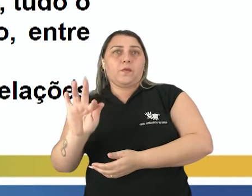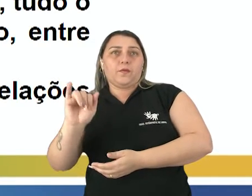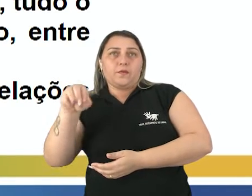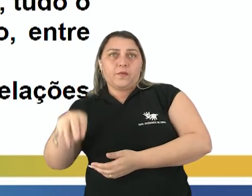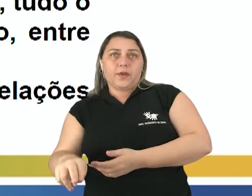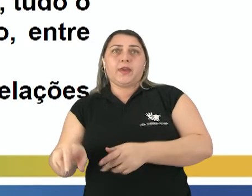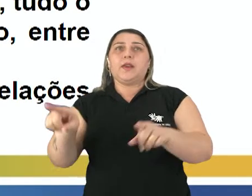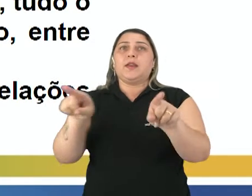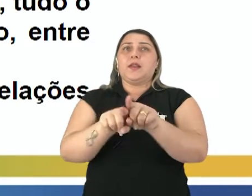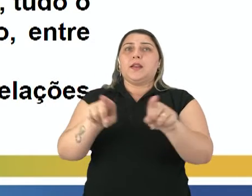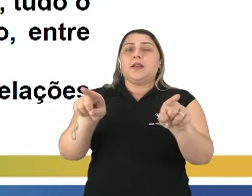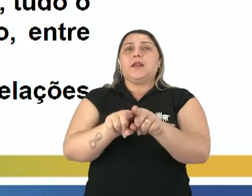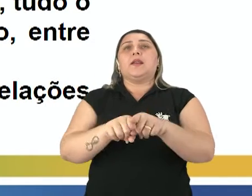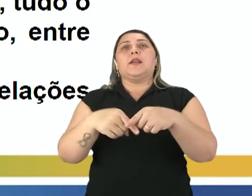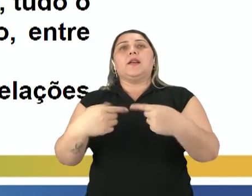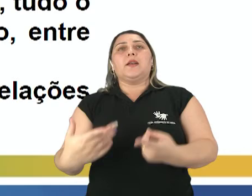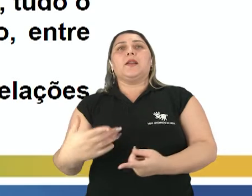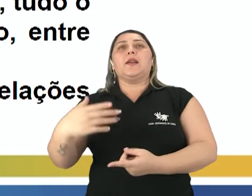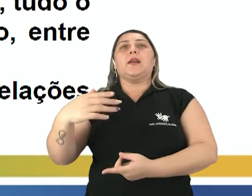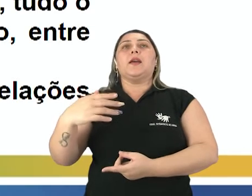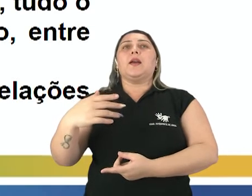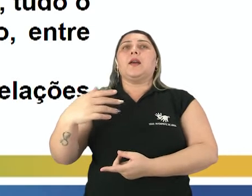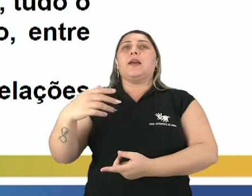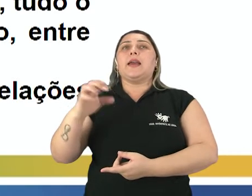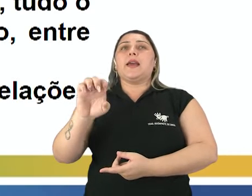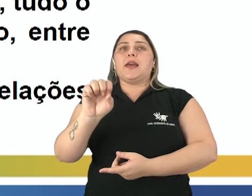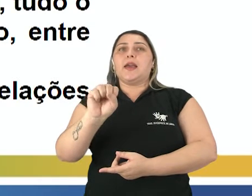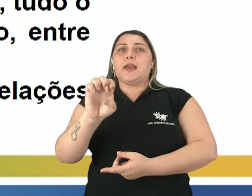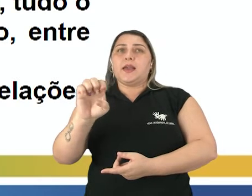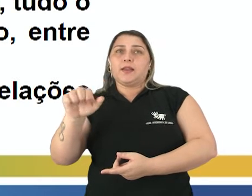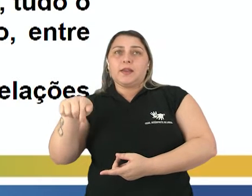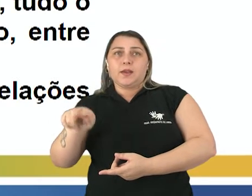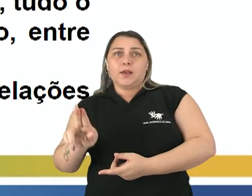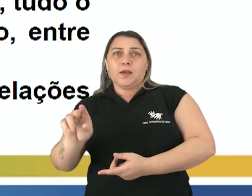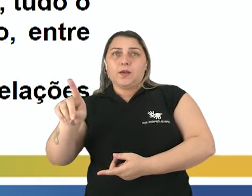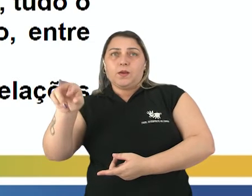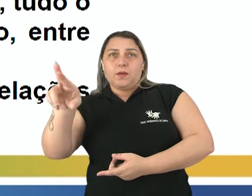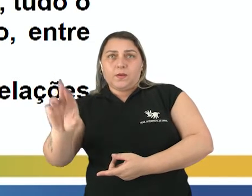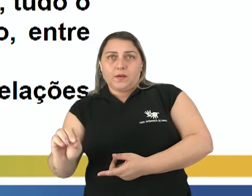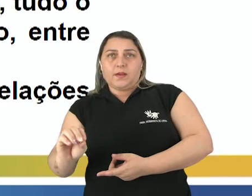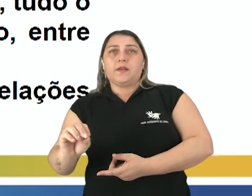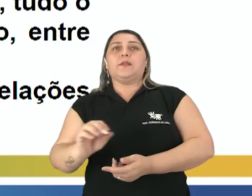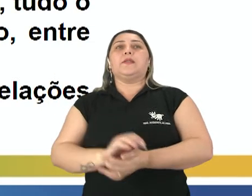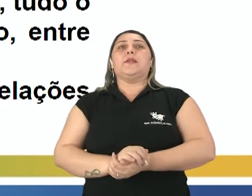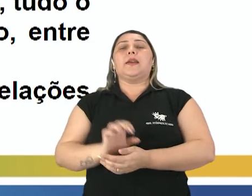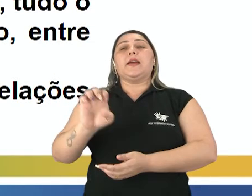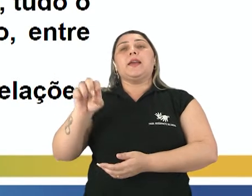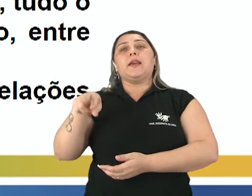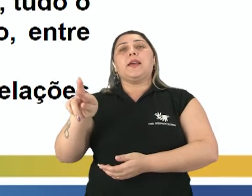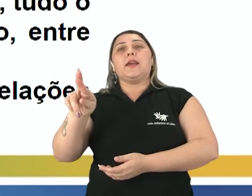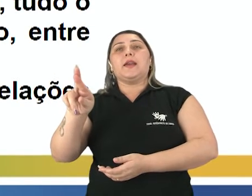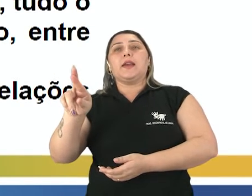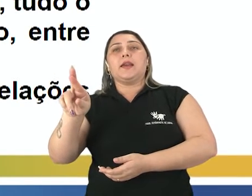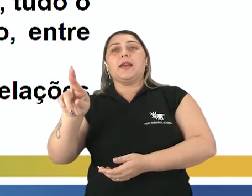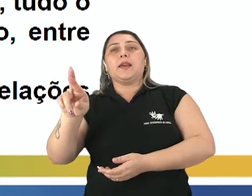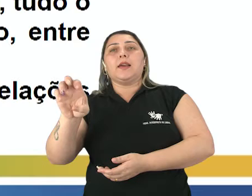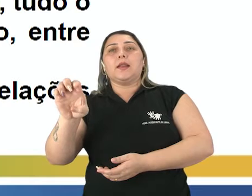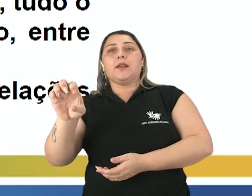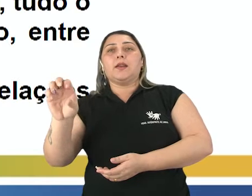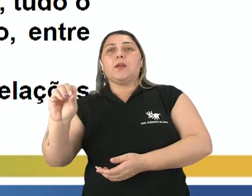embora, logo, com o fim de, diante desse quadro, em vista disso, tudo que foi dito, esse quadro,